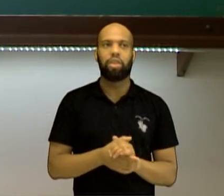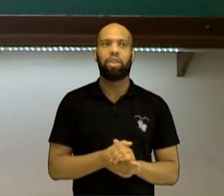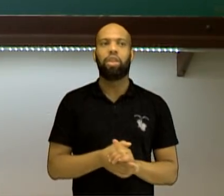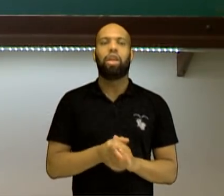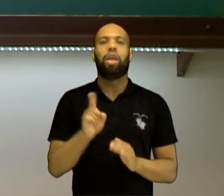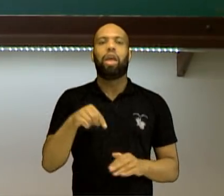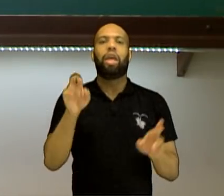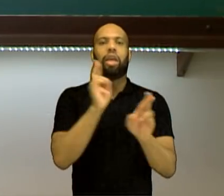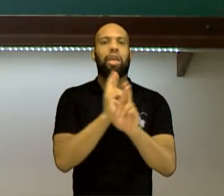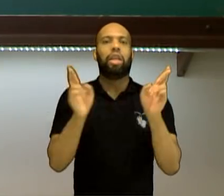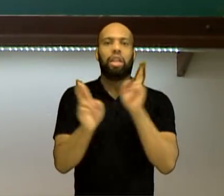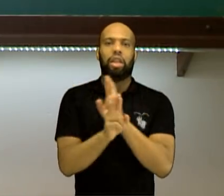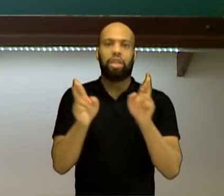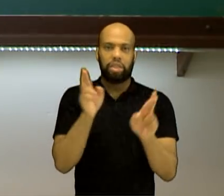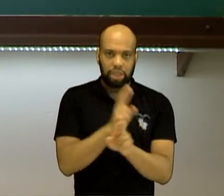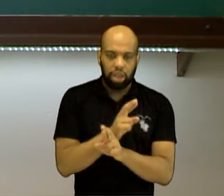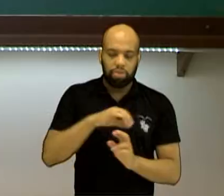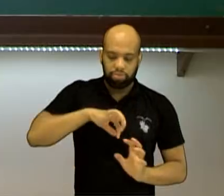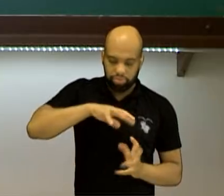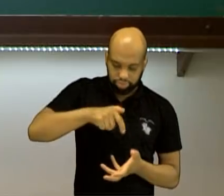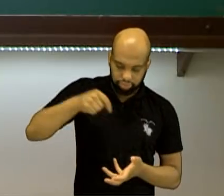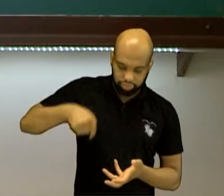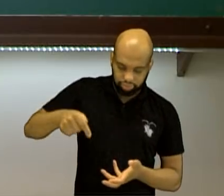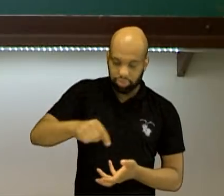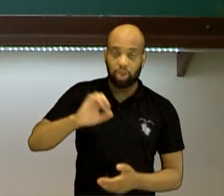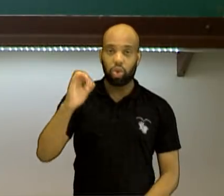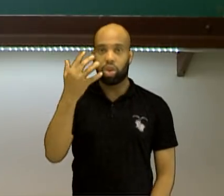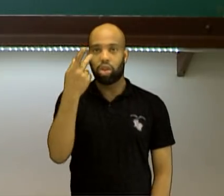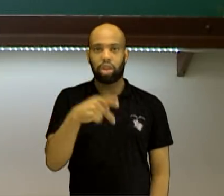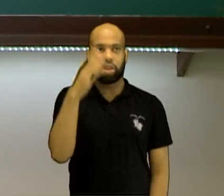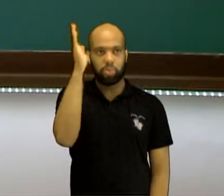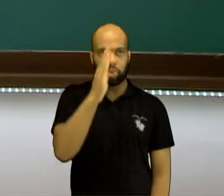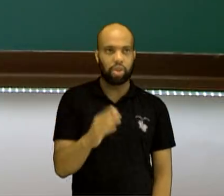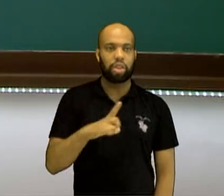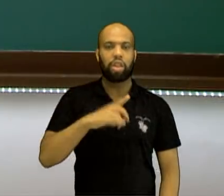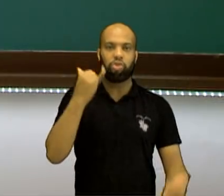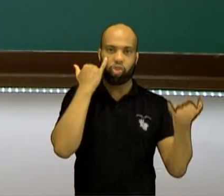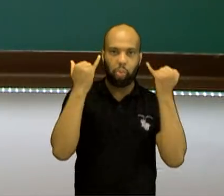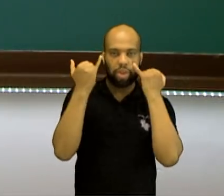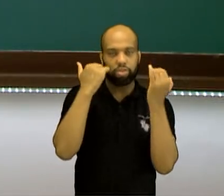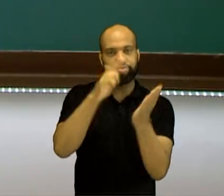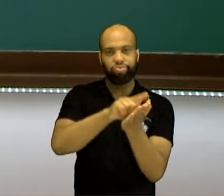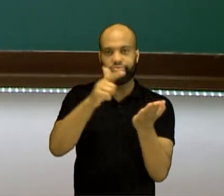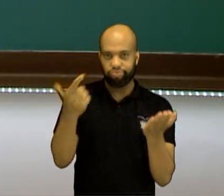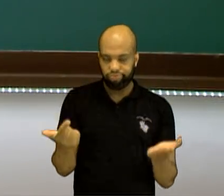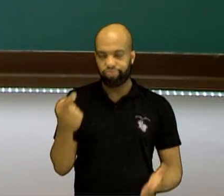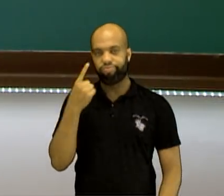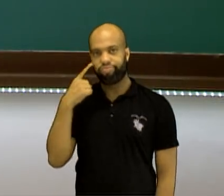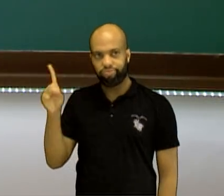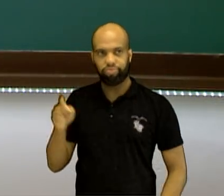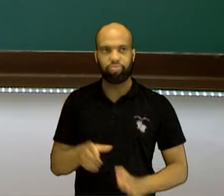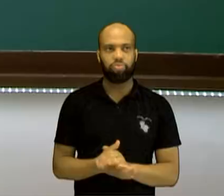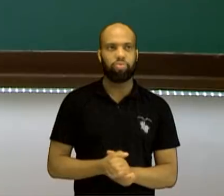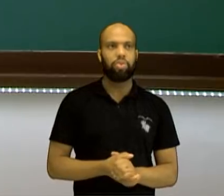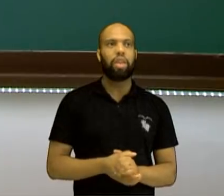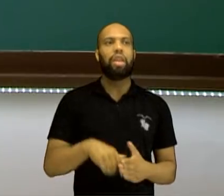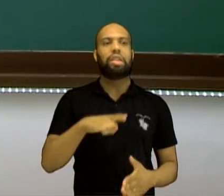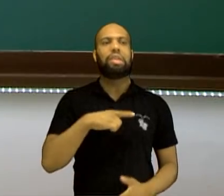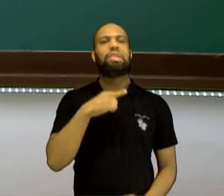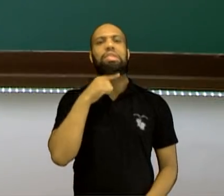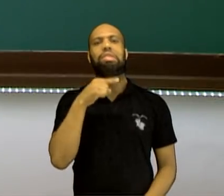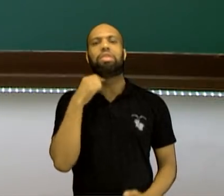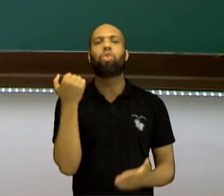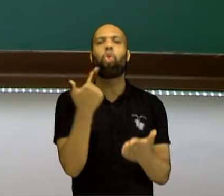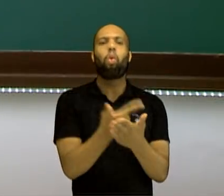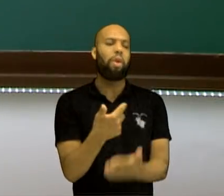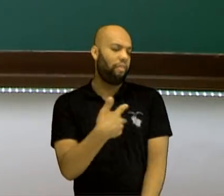relação internacional, né, acontecida aqui no território brasileiro. Tem uma notícia aqui da Gazeta do Povo, os embrólios que dificultam a compra de vacinas